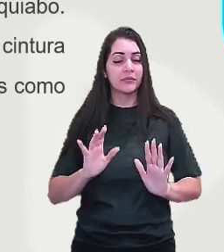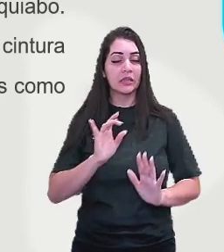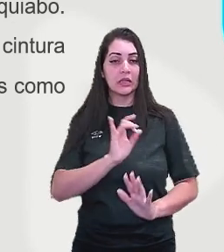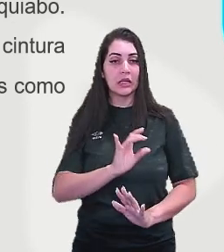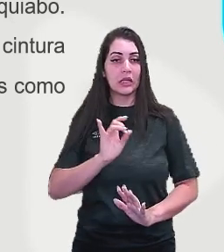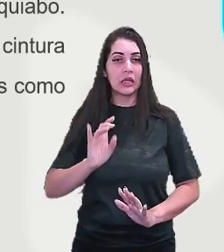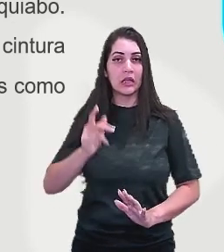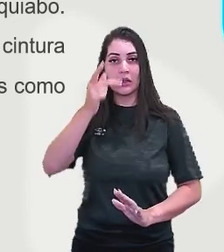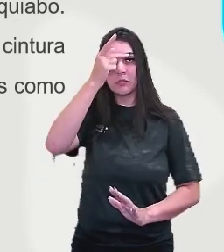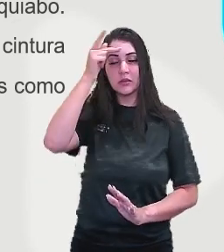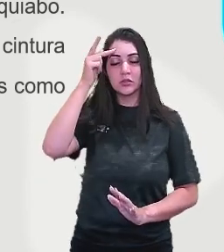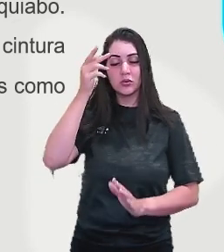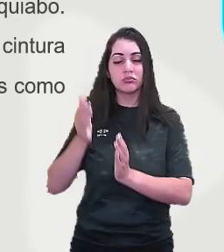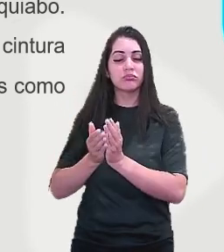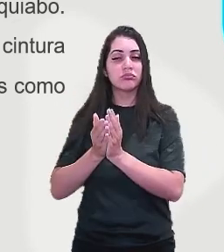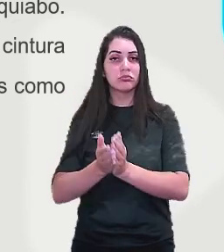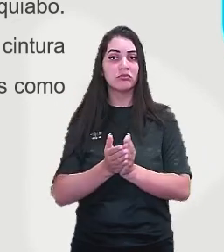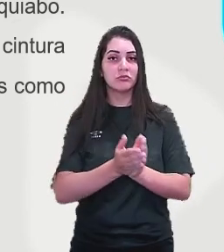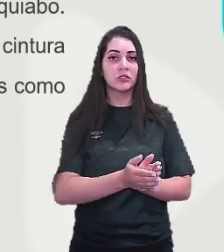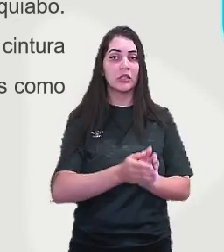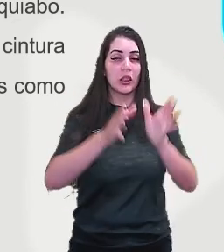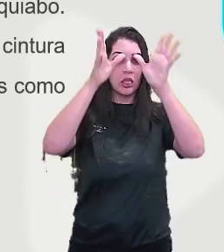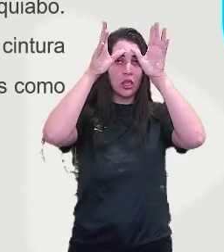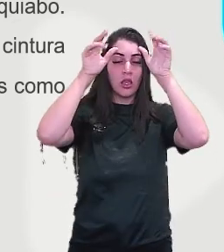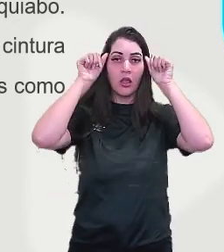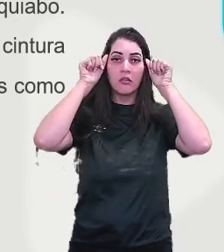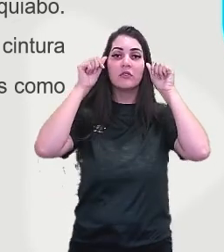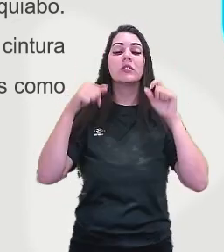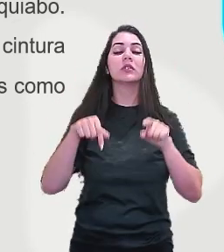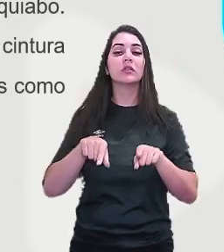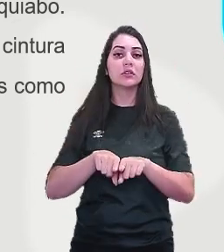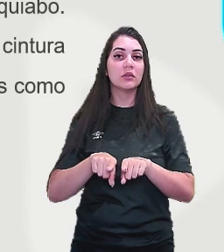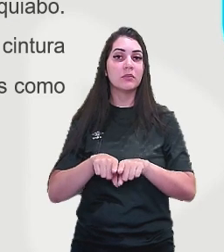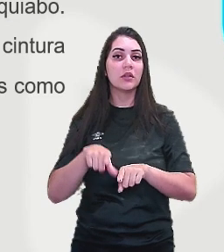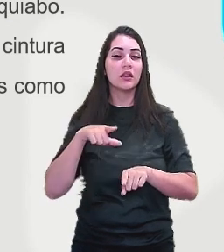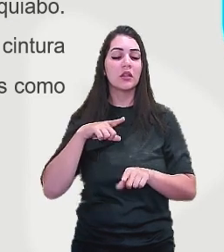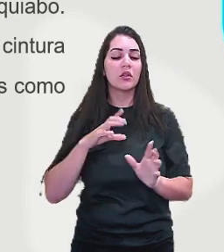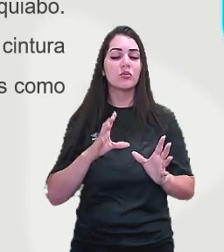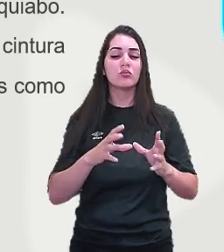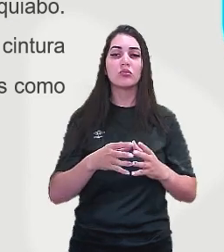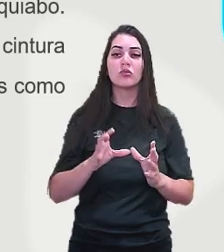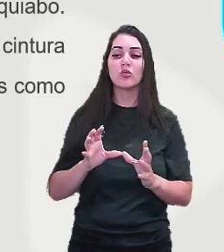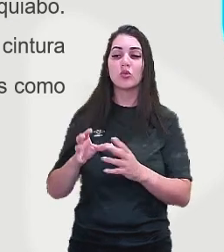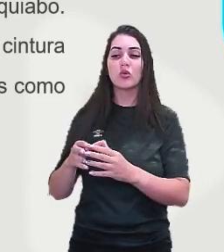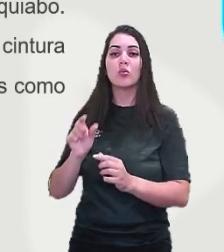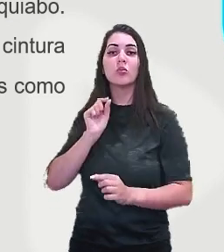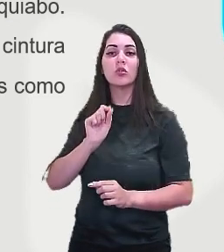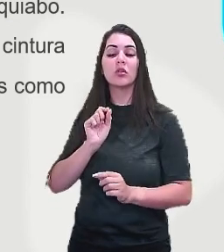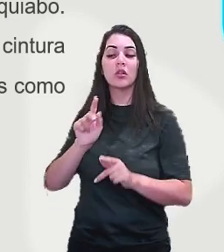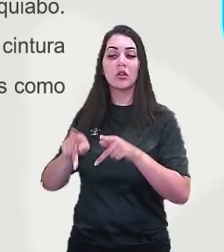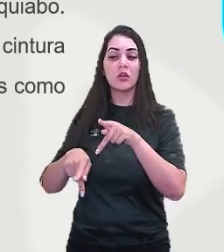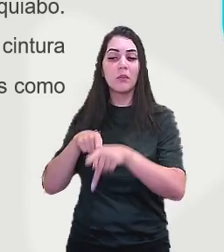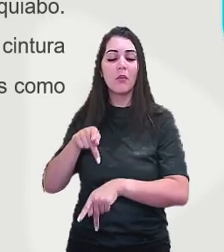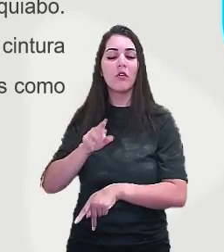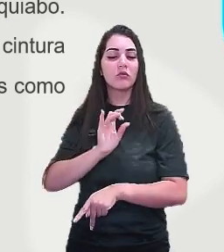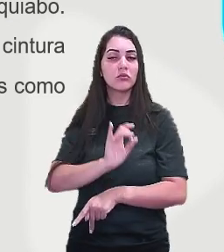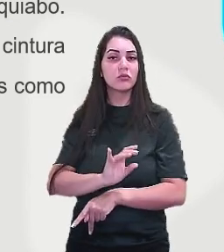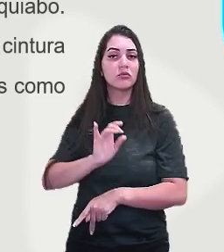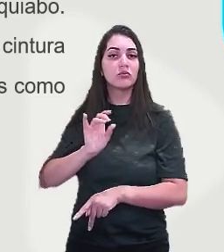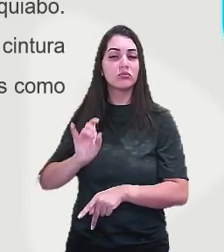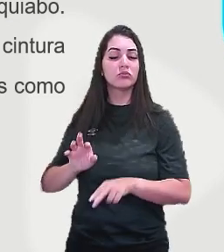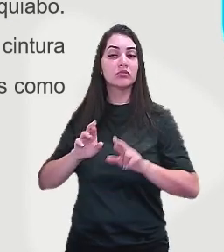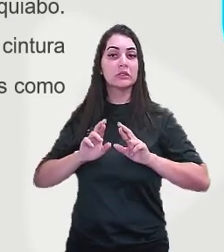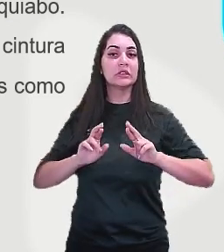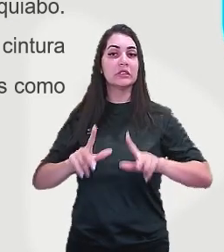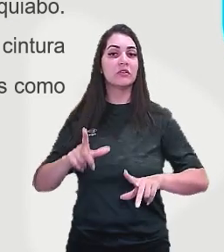eles tinham um costume diferente. A África também era habitada por cada um grupo de povos, cada um diferente. Cada um trazia